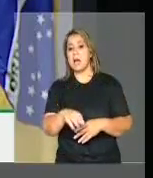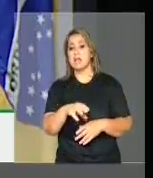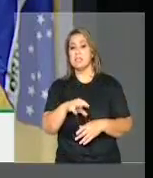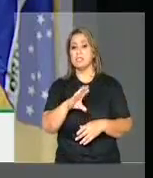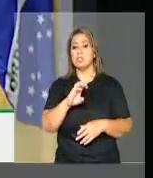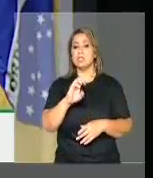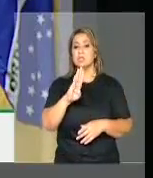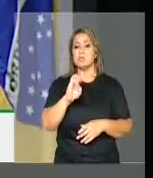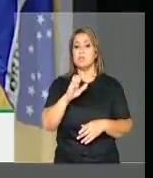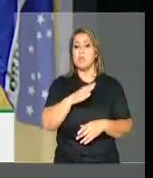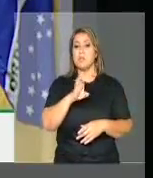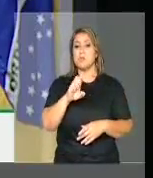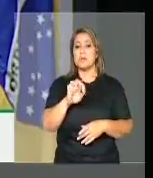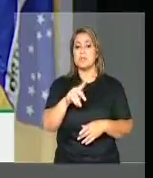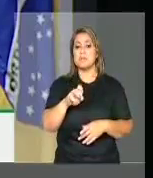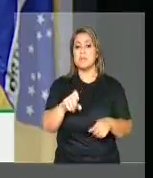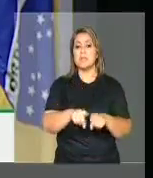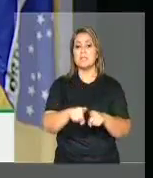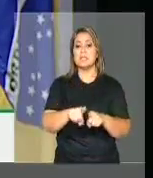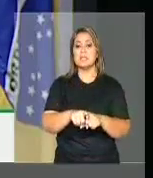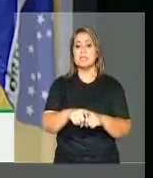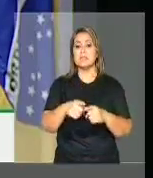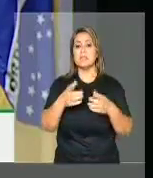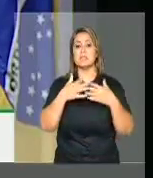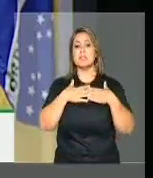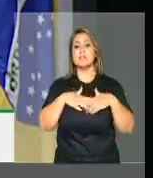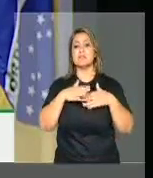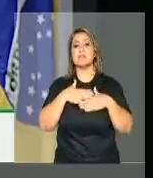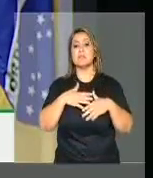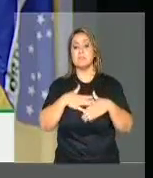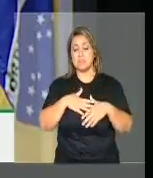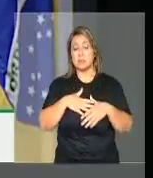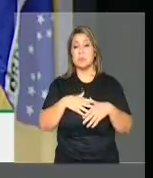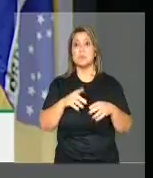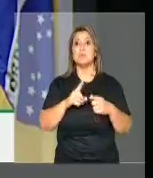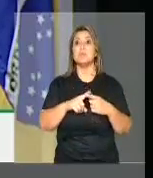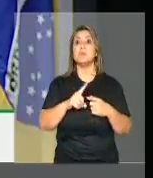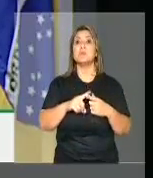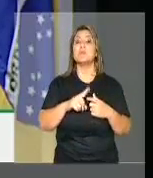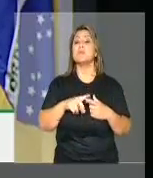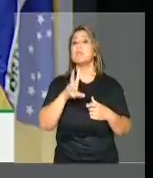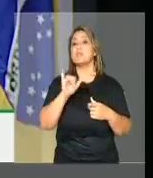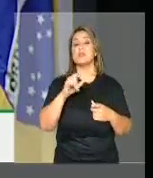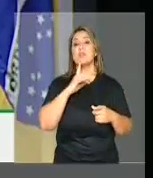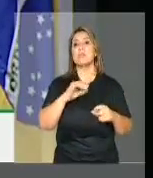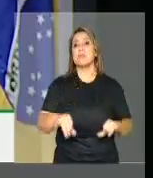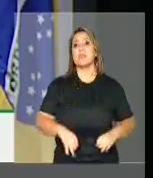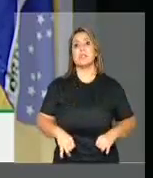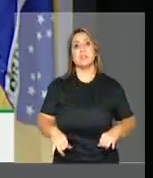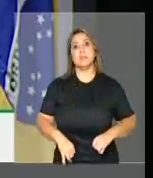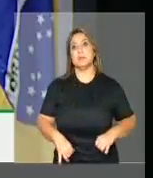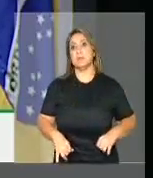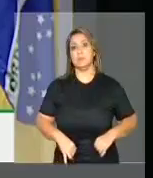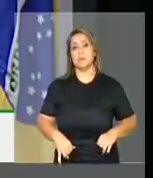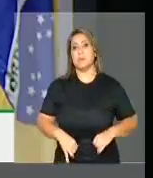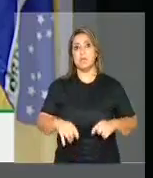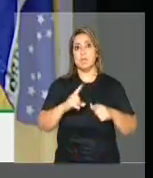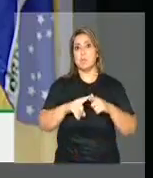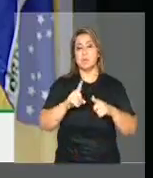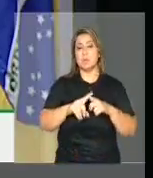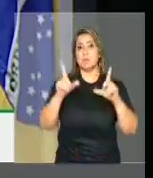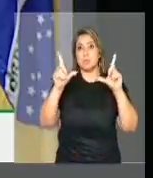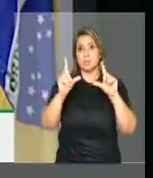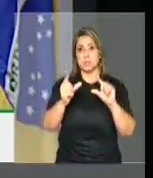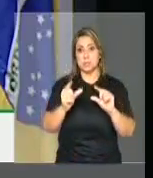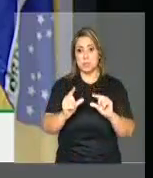tudo é um complexo só, ele nos tranquilizou, porque nós não vamos sofrer nenhuma